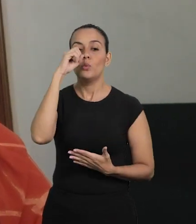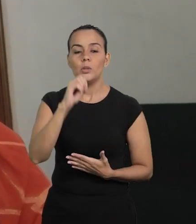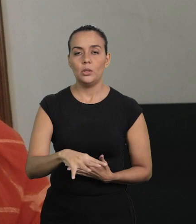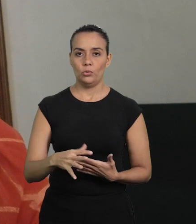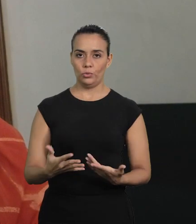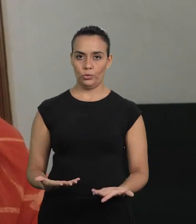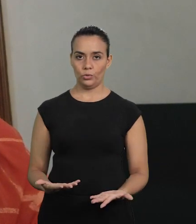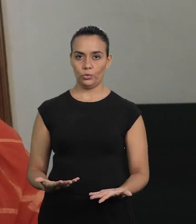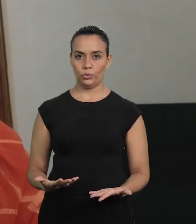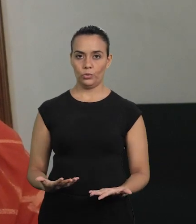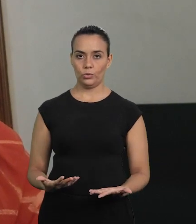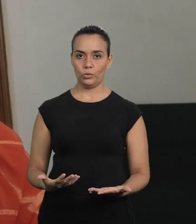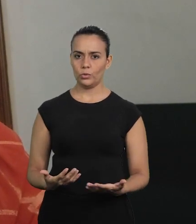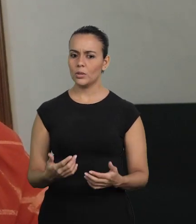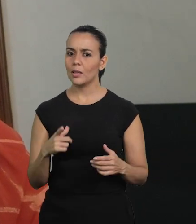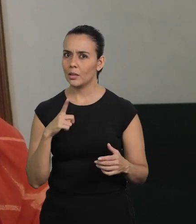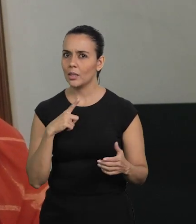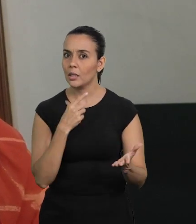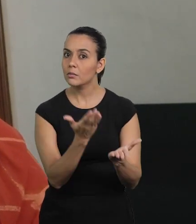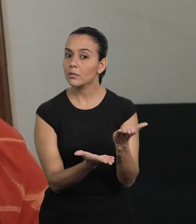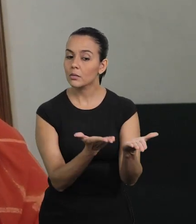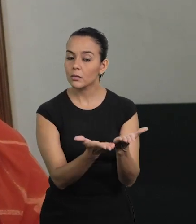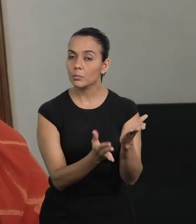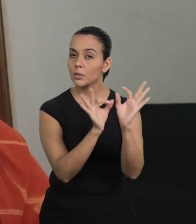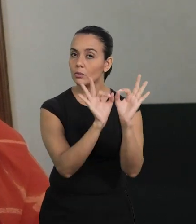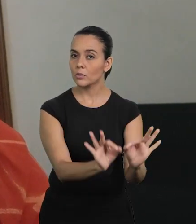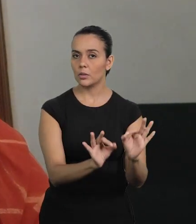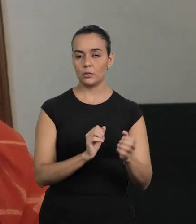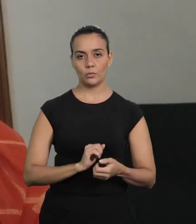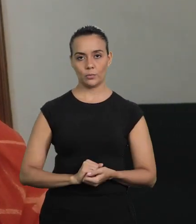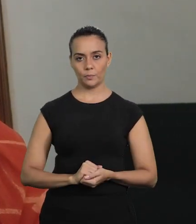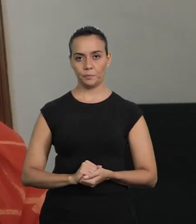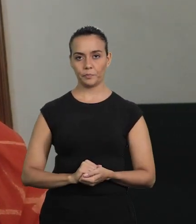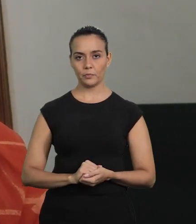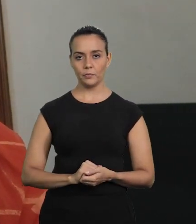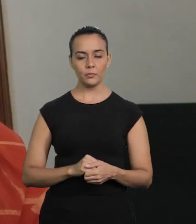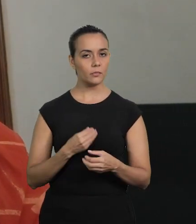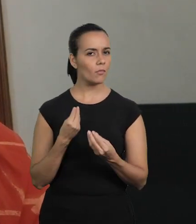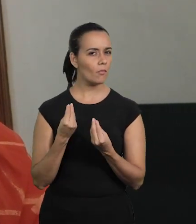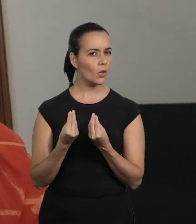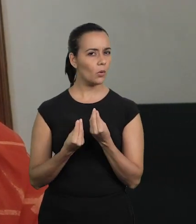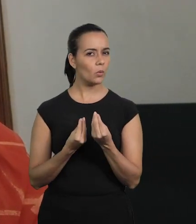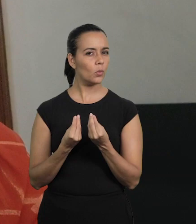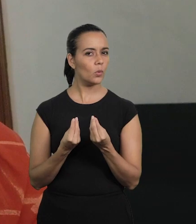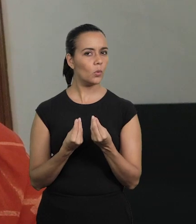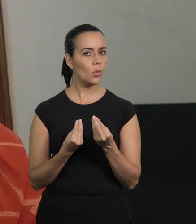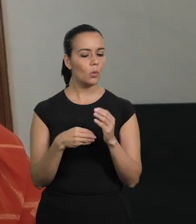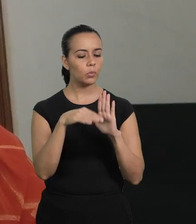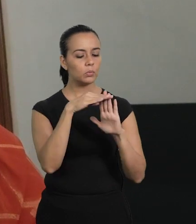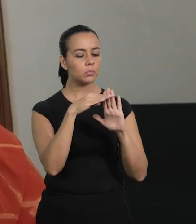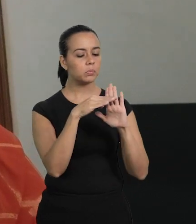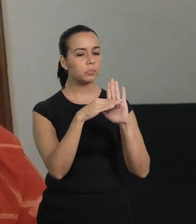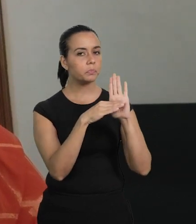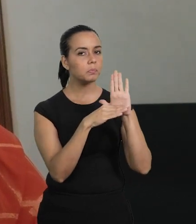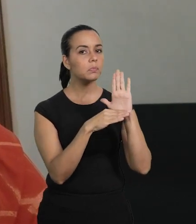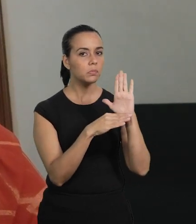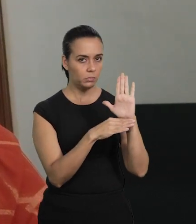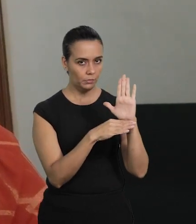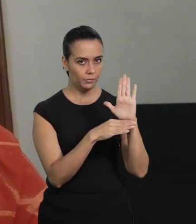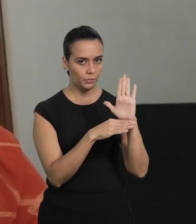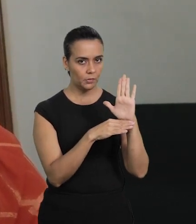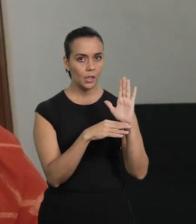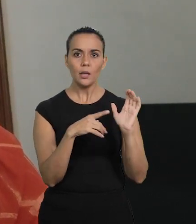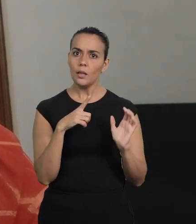têm as tratativas adequadas, e saberem trabalhar estas questões. E para isso, hoje existem muitas